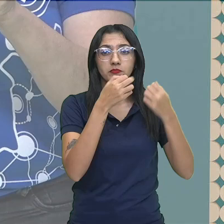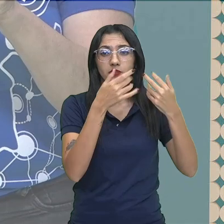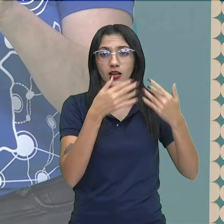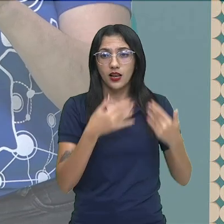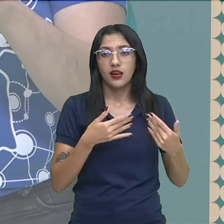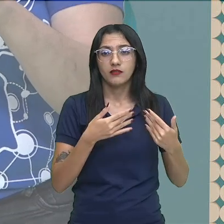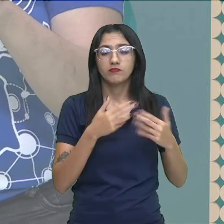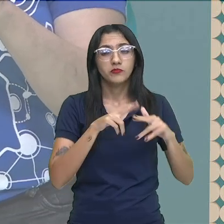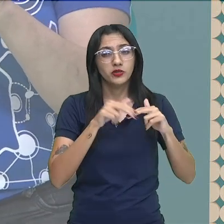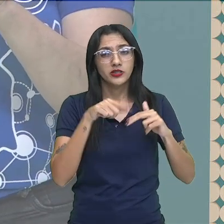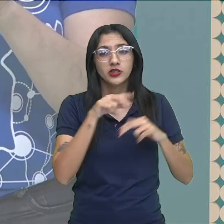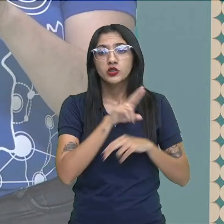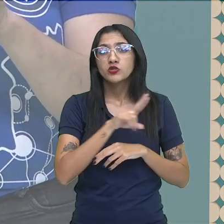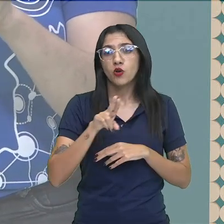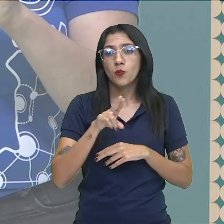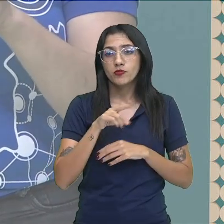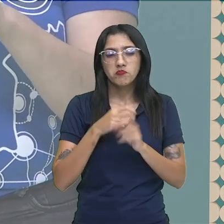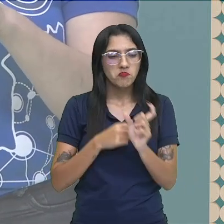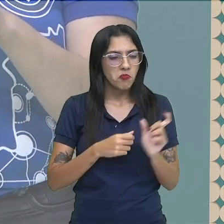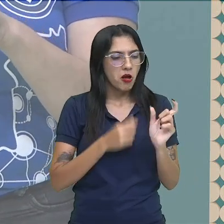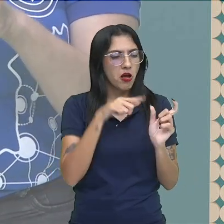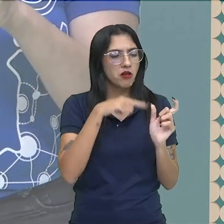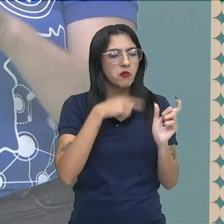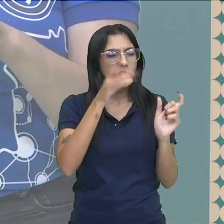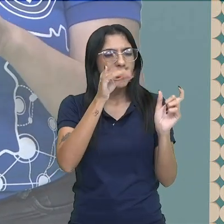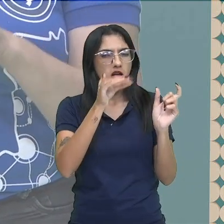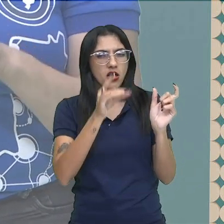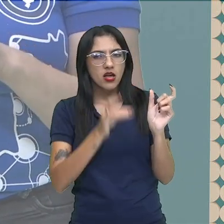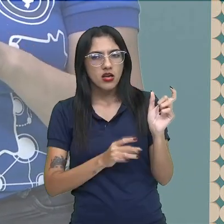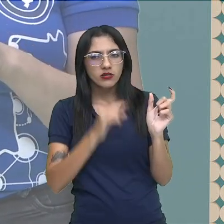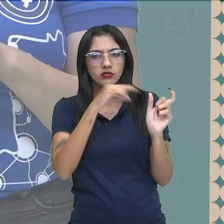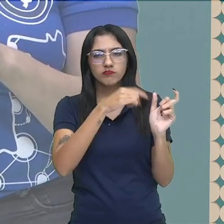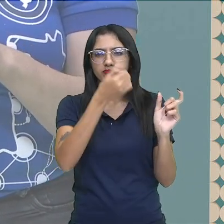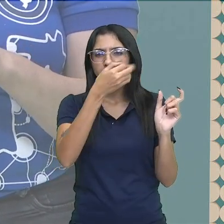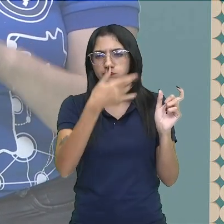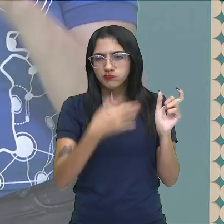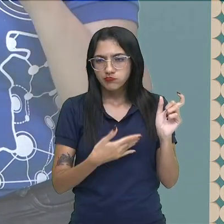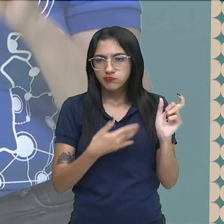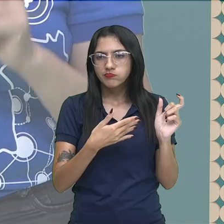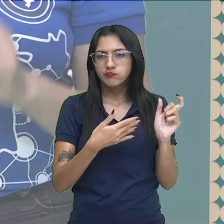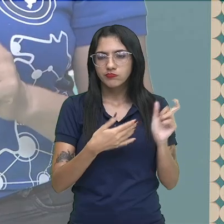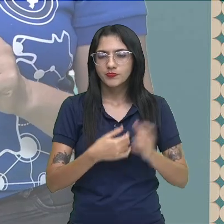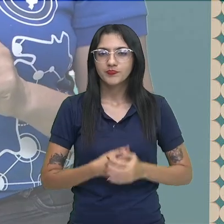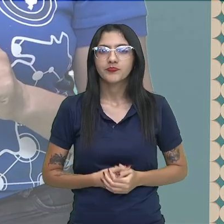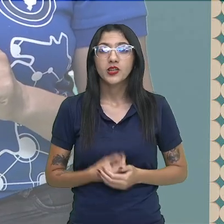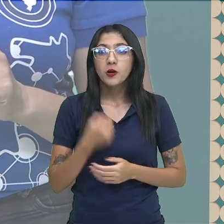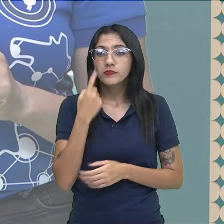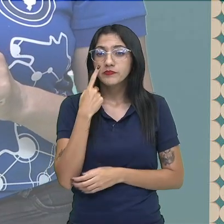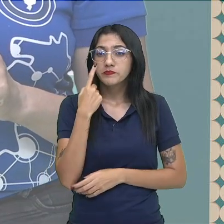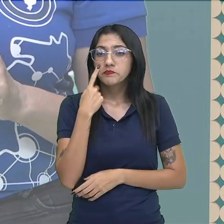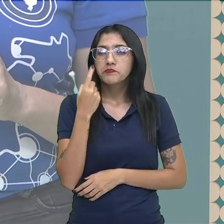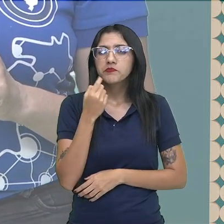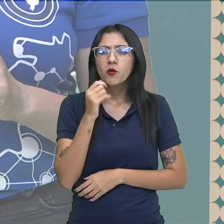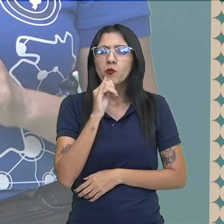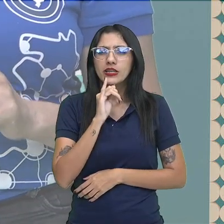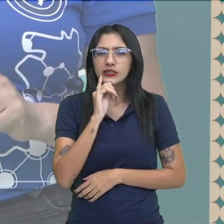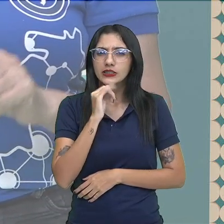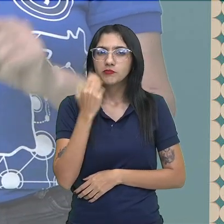tem esse nome explicativo. Ela vai explicar, detalhar mais sobre esse termo anterior. Vamos ver o exemplo para